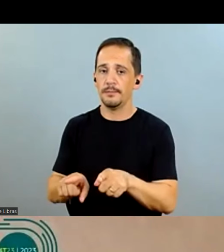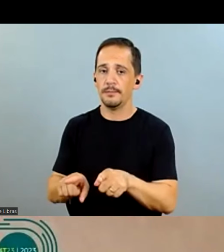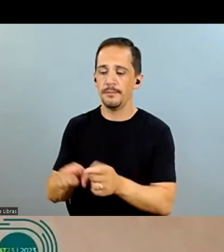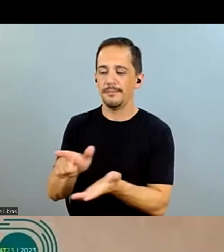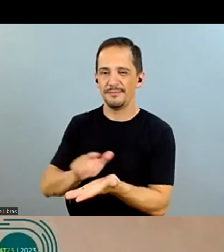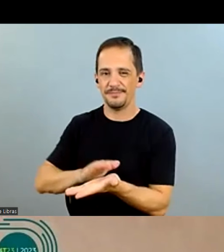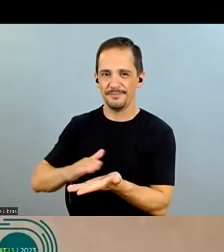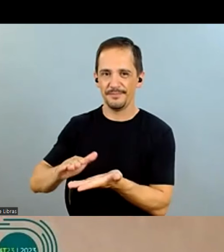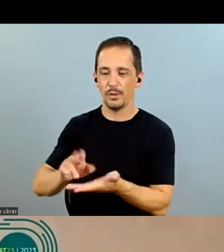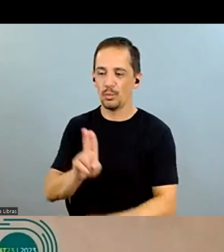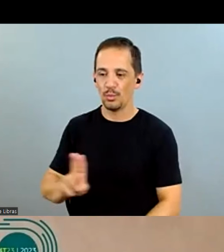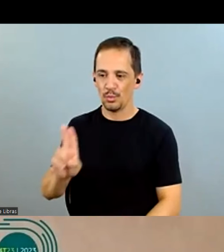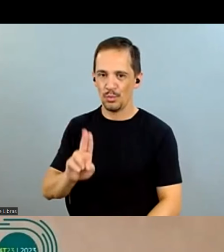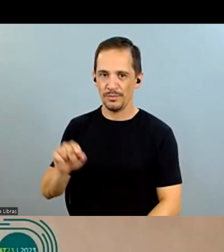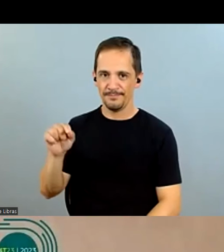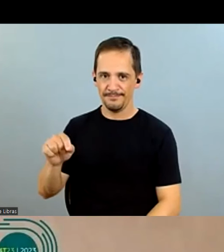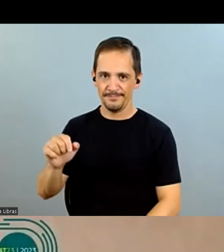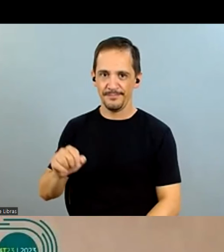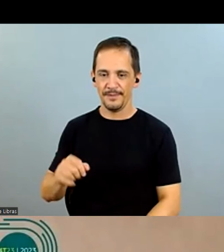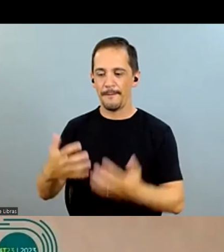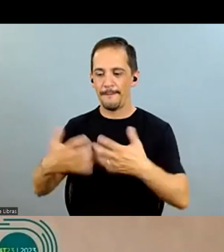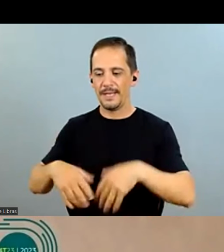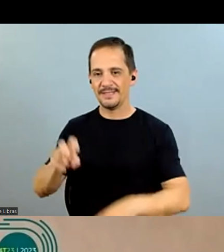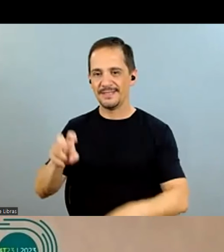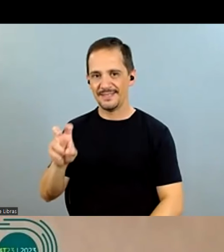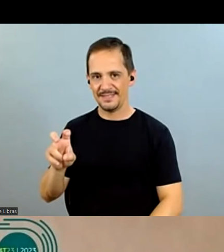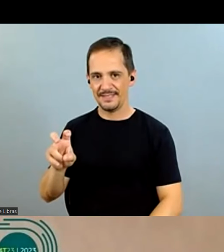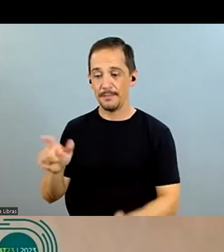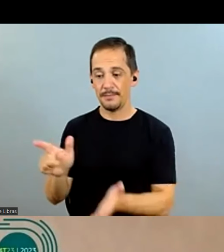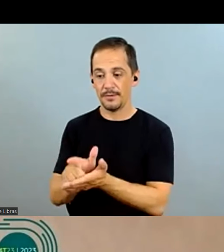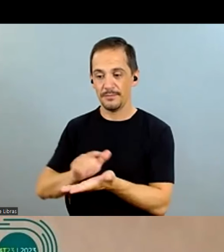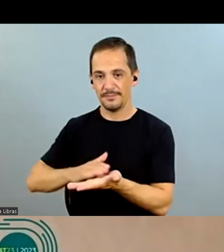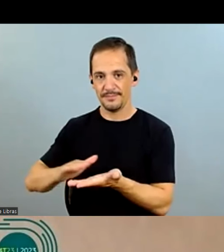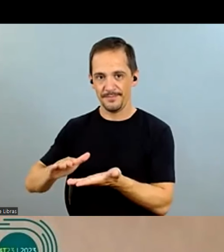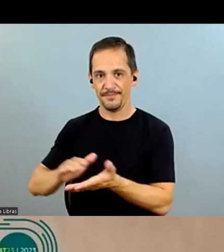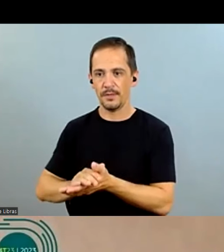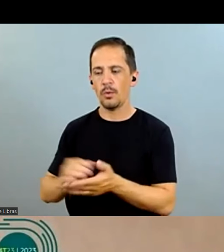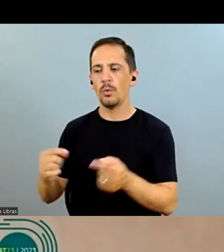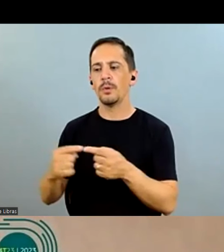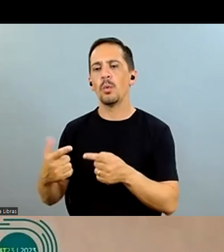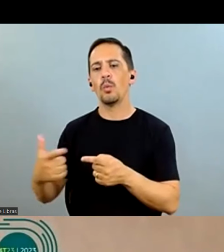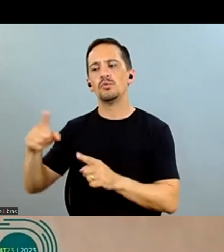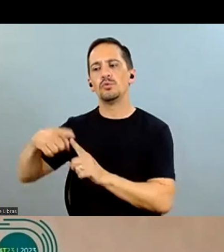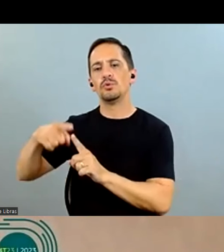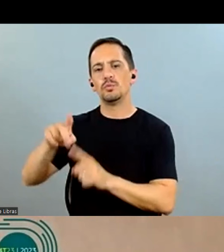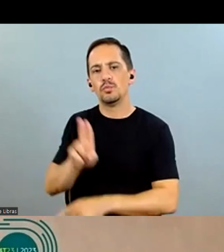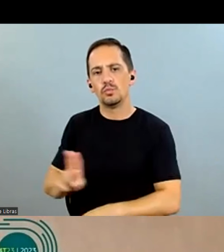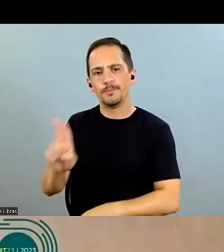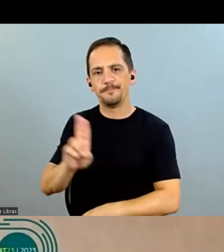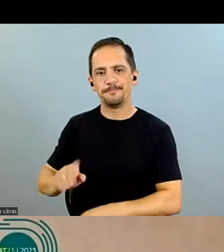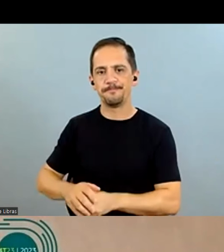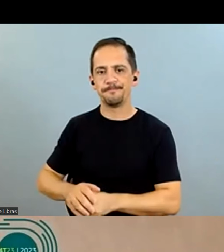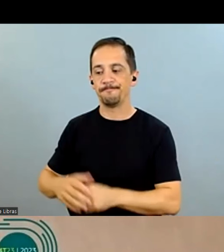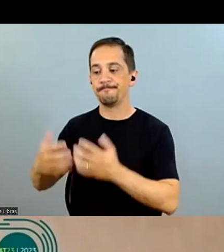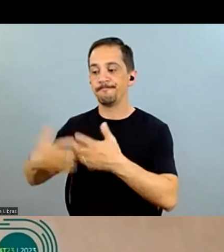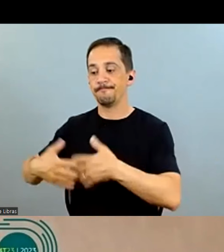uso de papéis da das máquinas cinco que são papéis papelão do lado para outros usos né Já temos algum volume da máquina cinco sendo